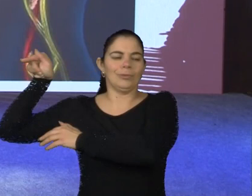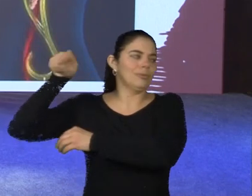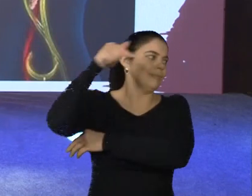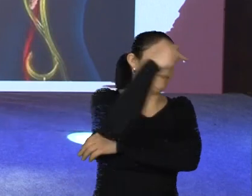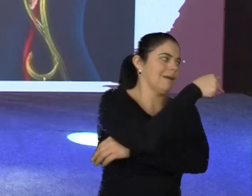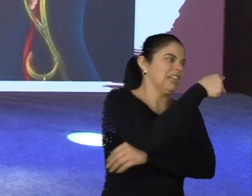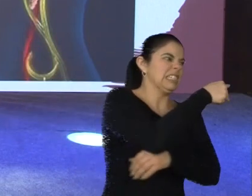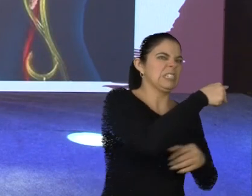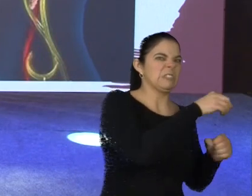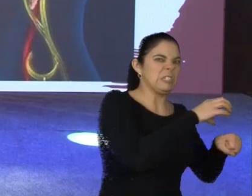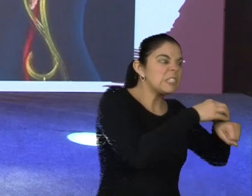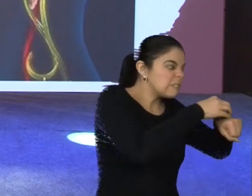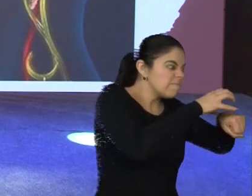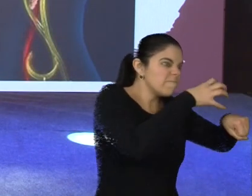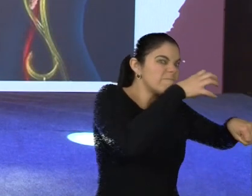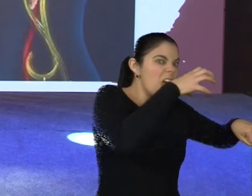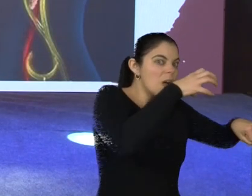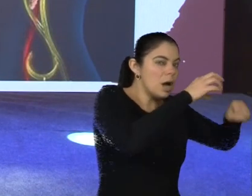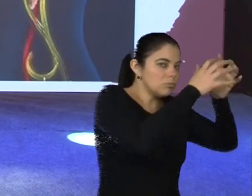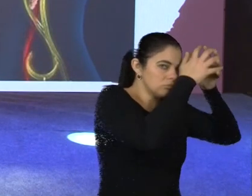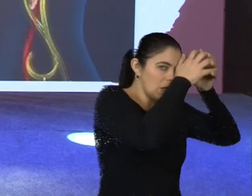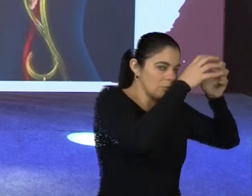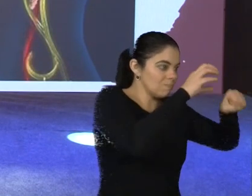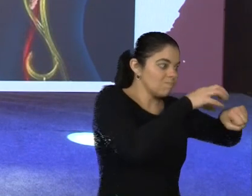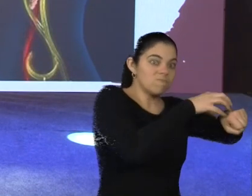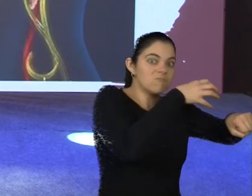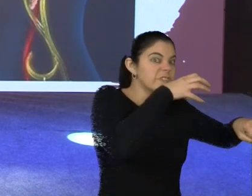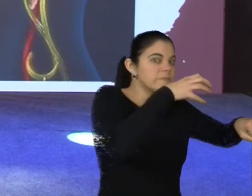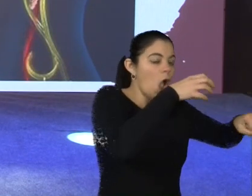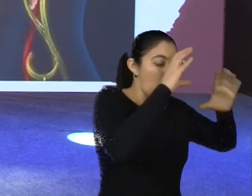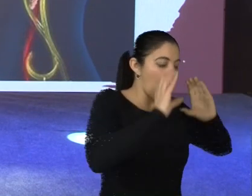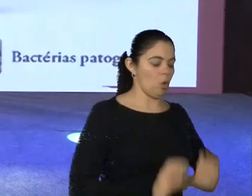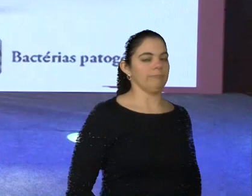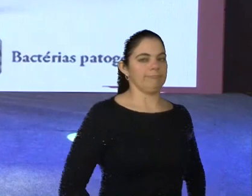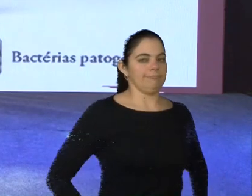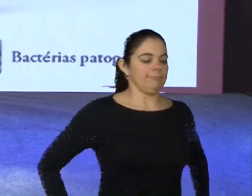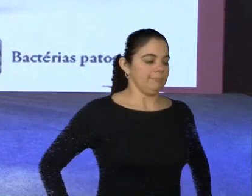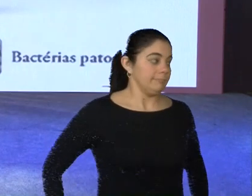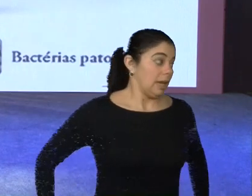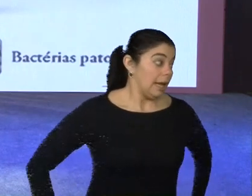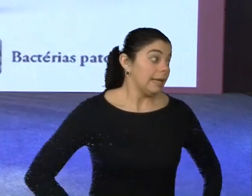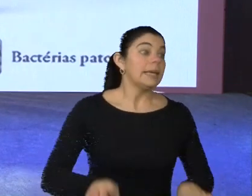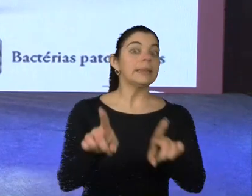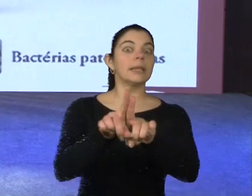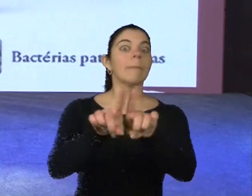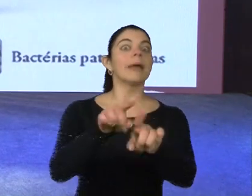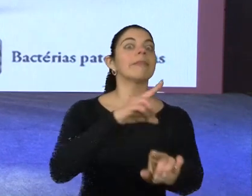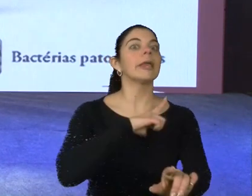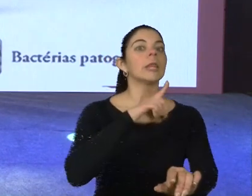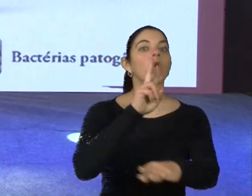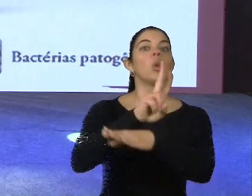aqui inflama o nosso cérebro, inflama o nosso corpo. E aí a gente tem que ter cuidado com